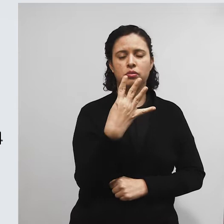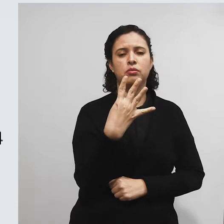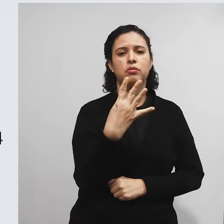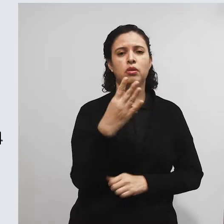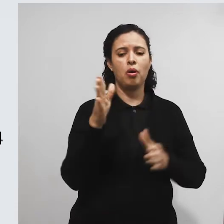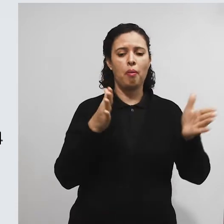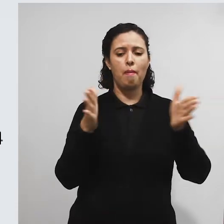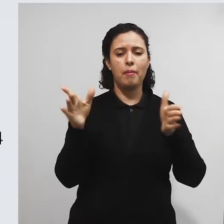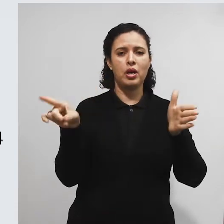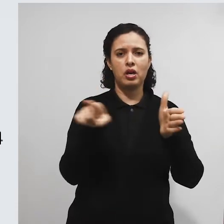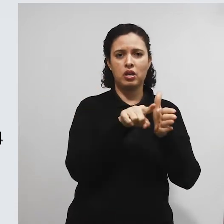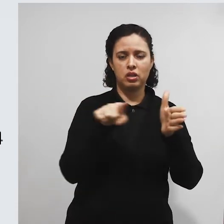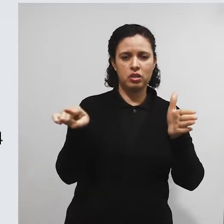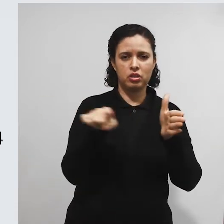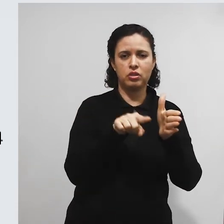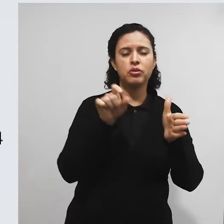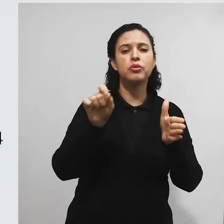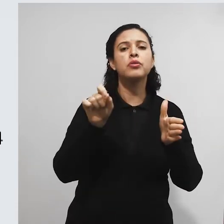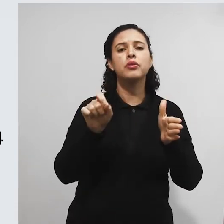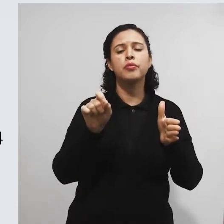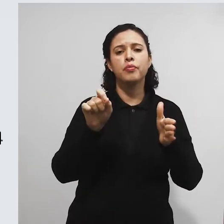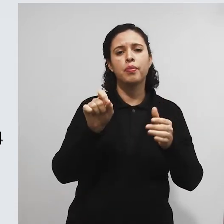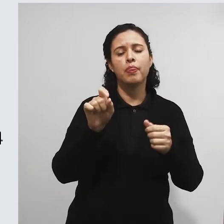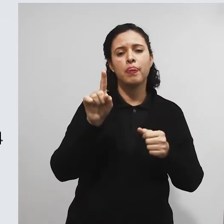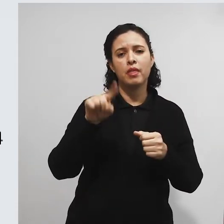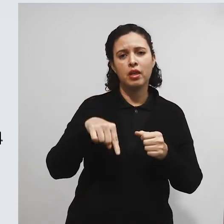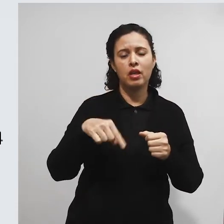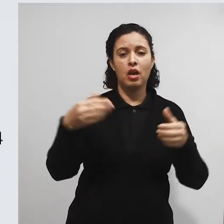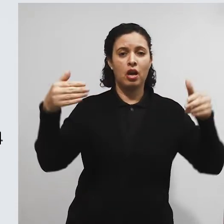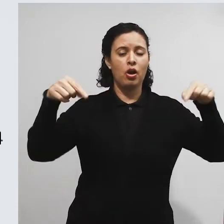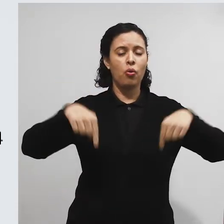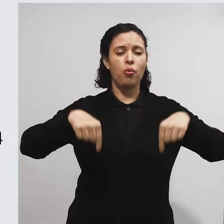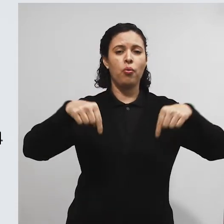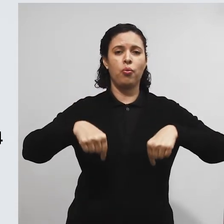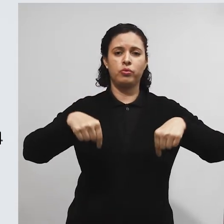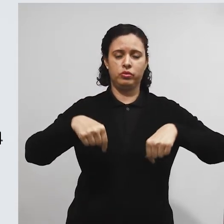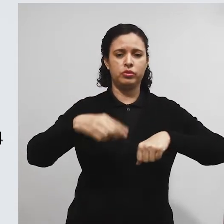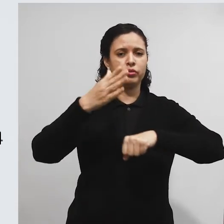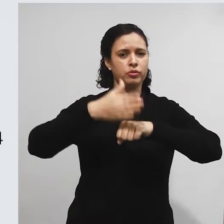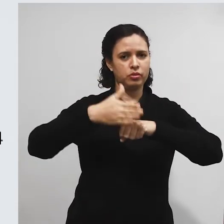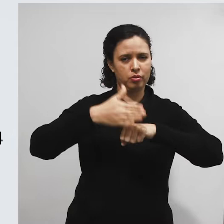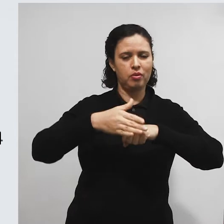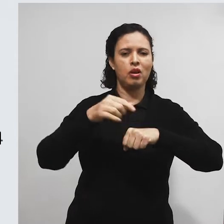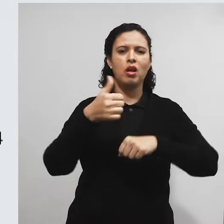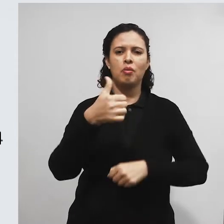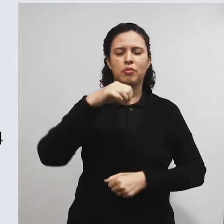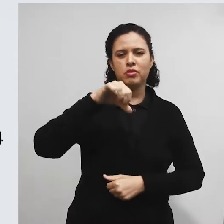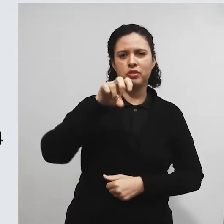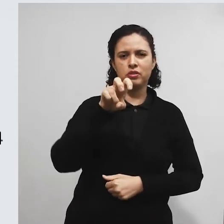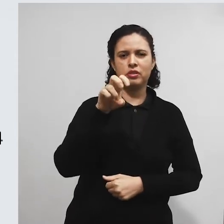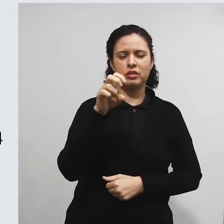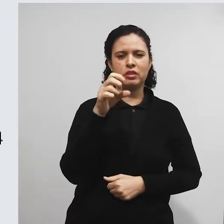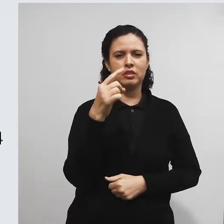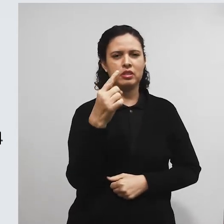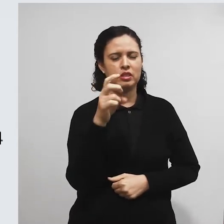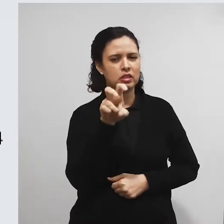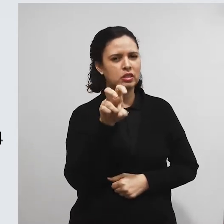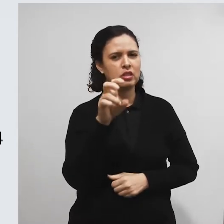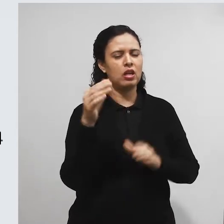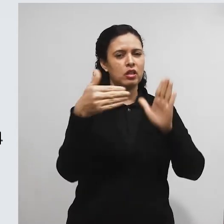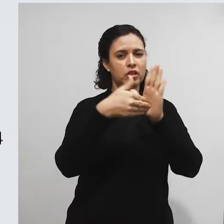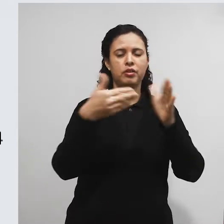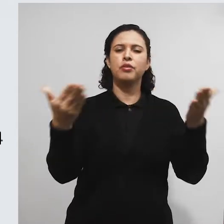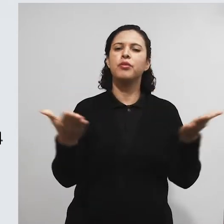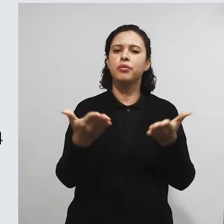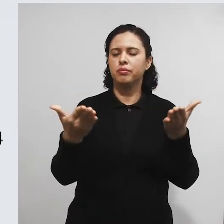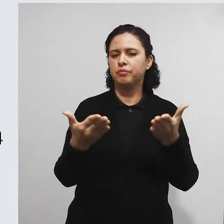1954, e um período que é chamado também de mais contemporâneo, de 1955 até o presente.